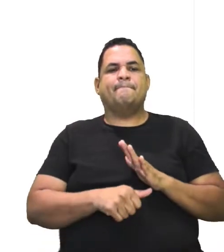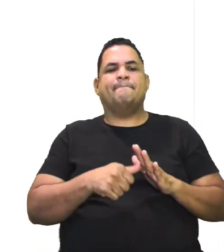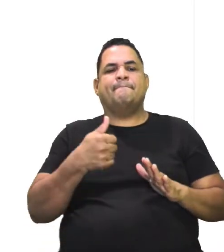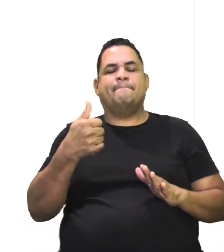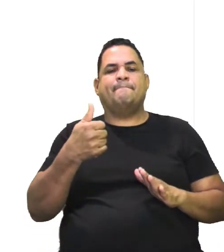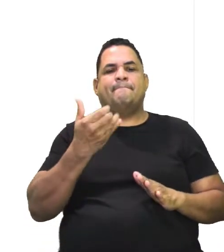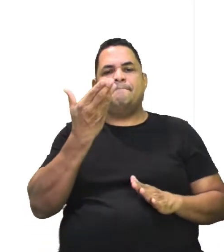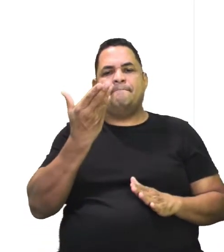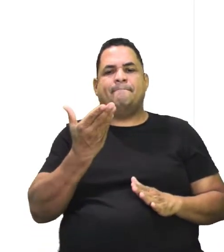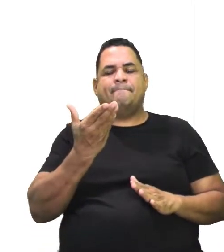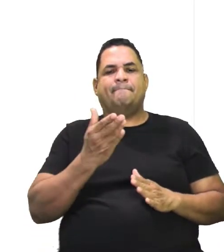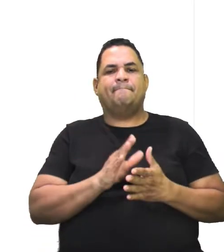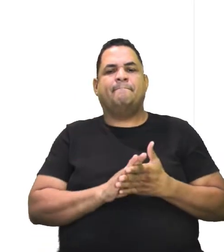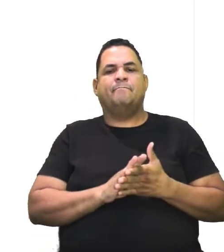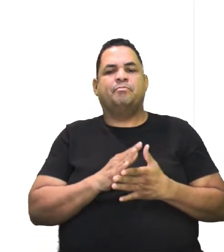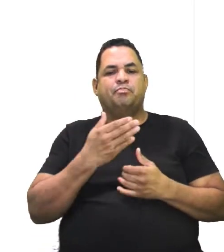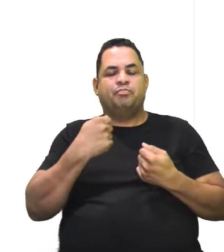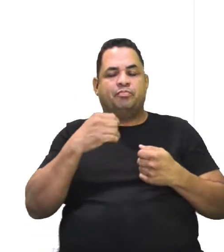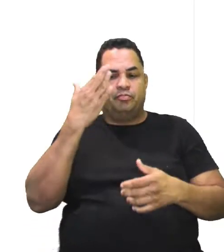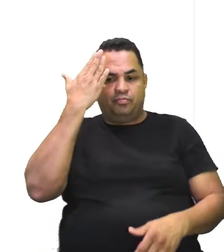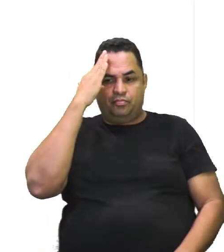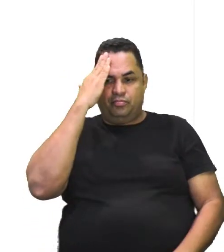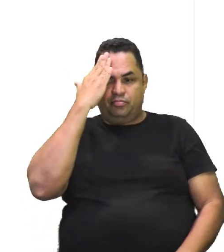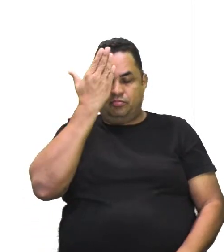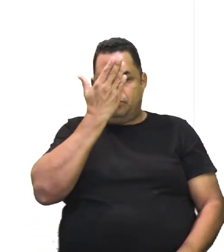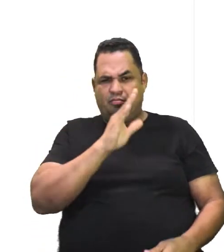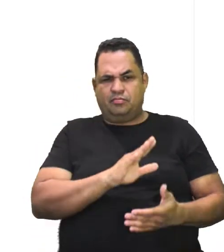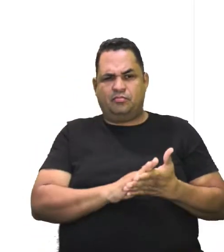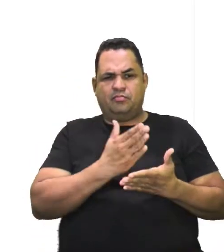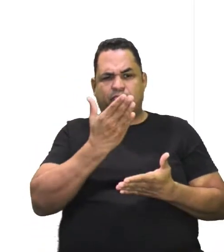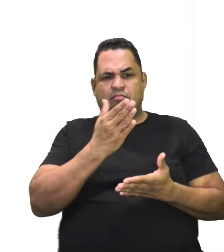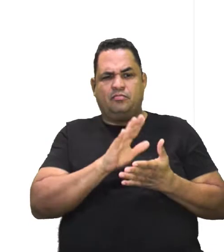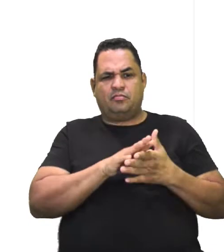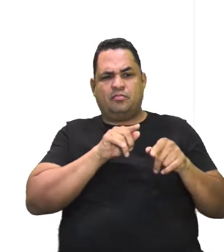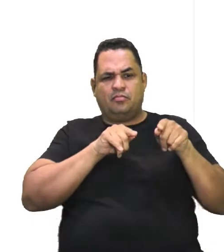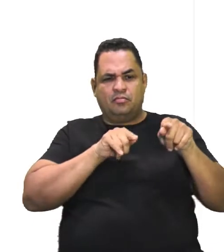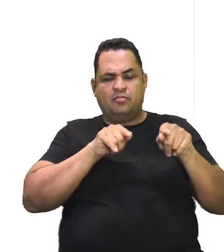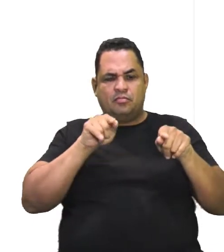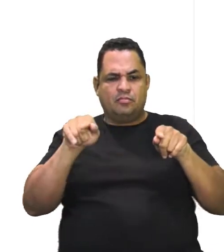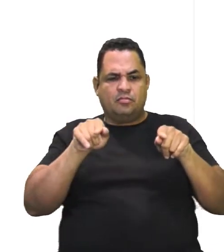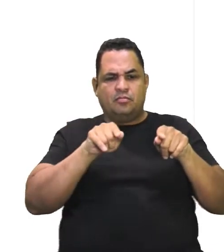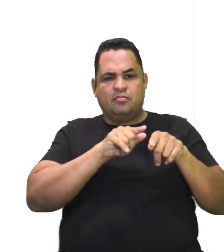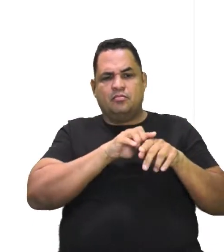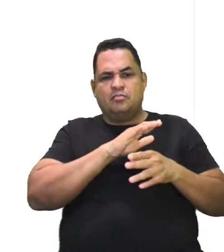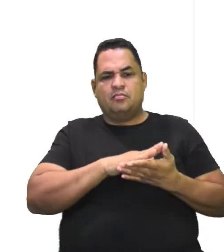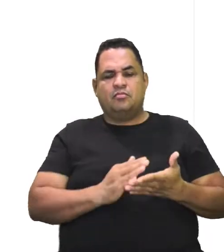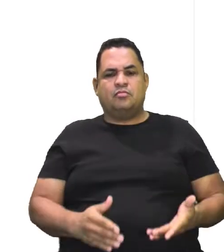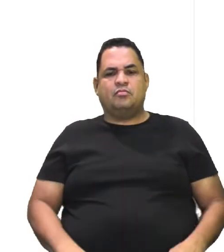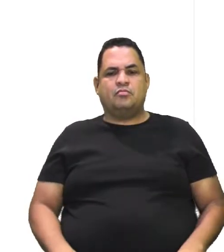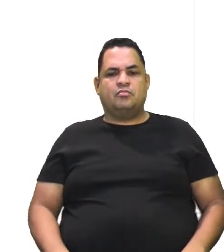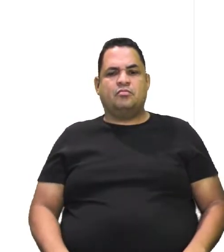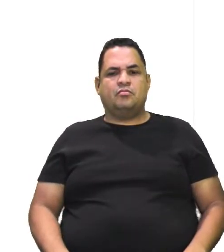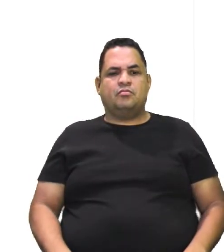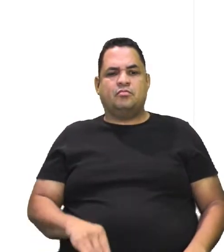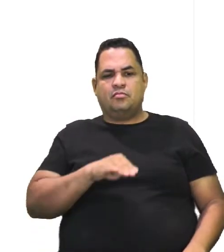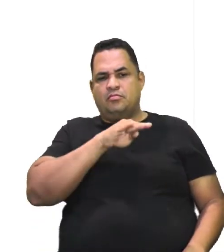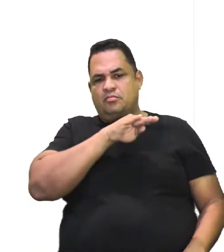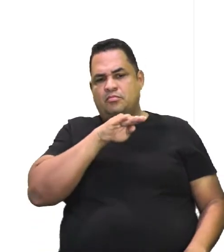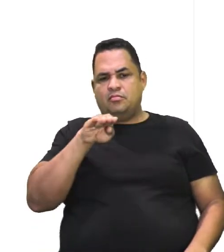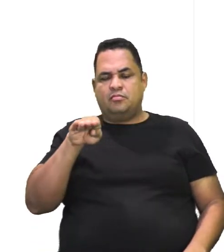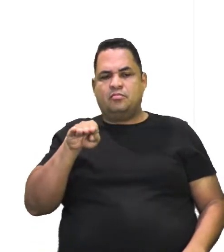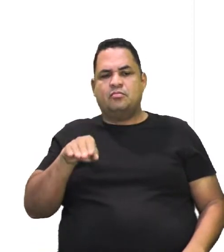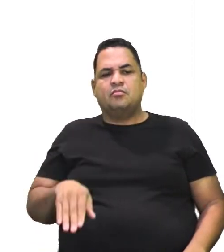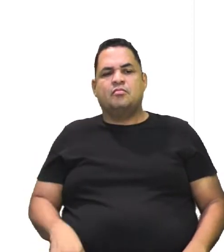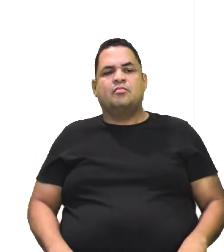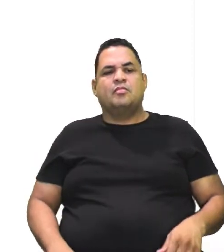maneira. Primeira coisa que temos que entender. Se esses pontos estiverem somente na coordenada, estiverem alinhados ou